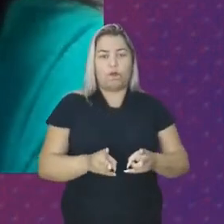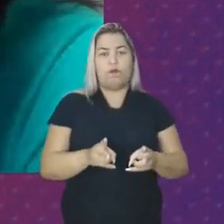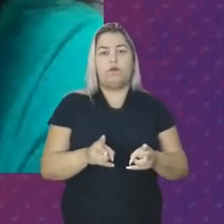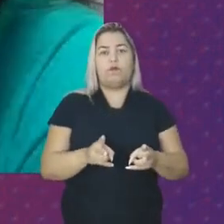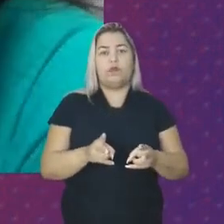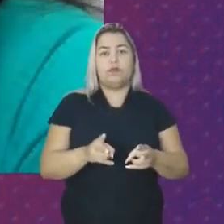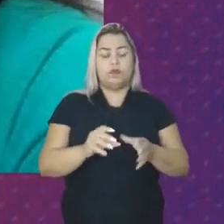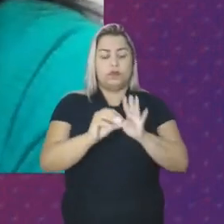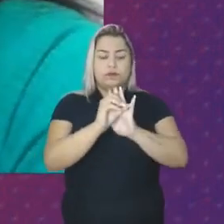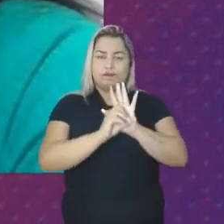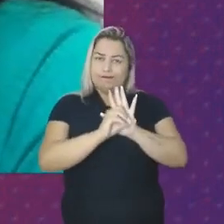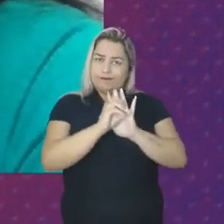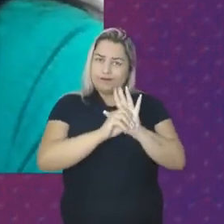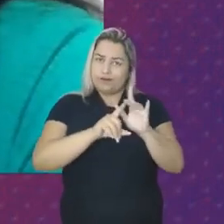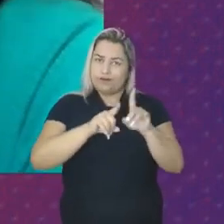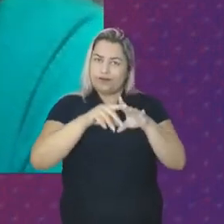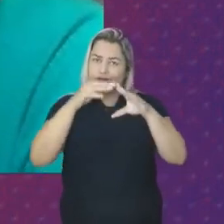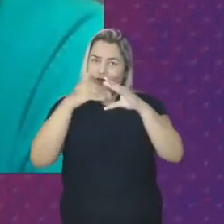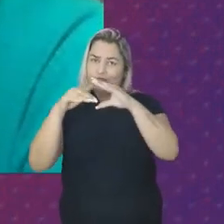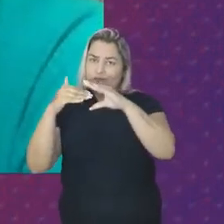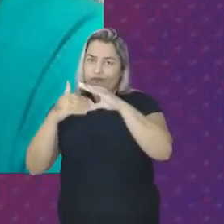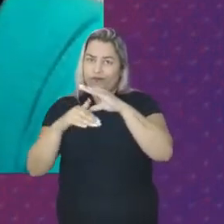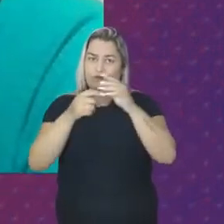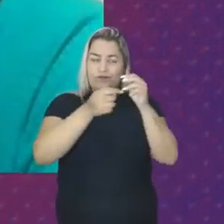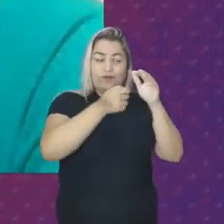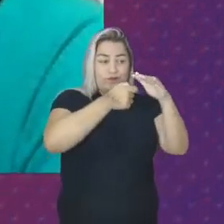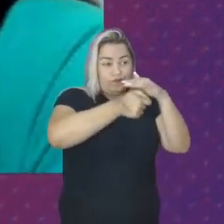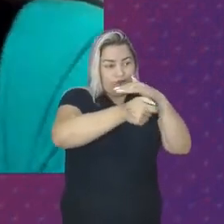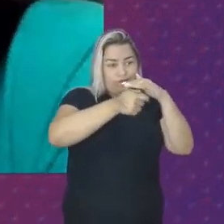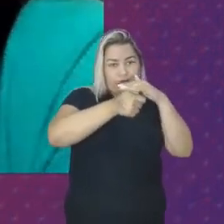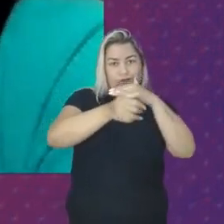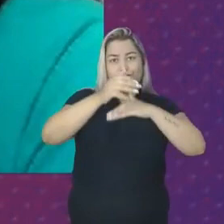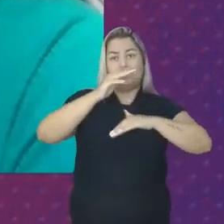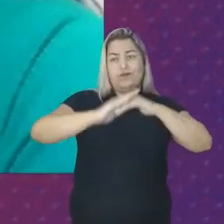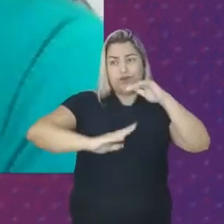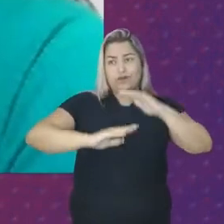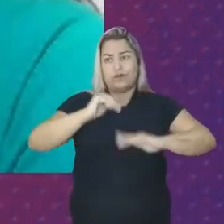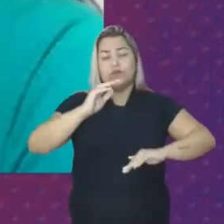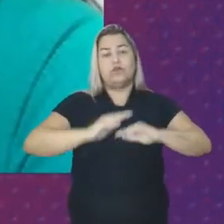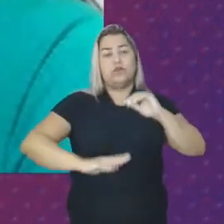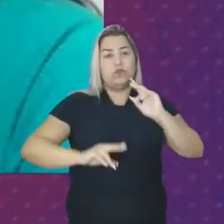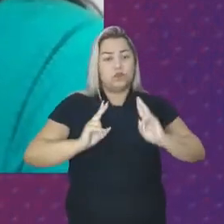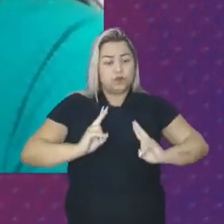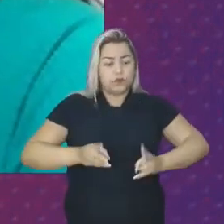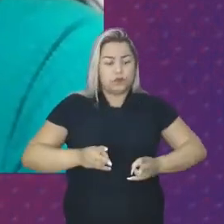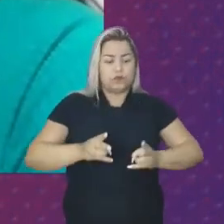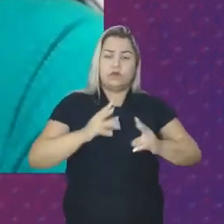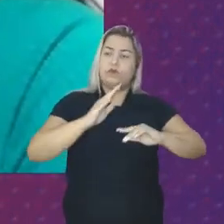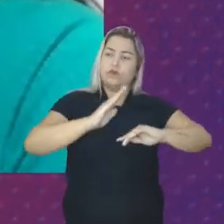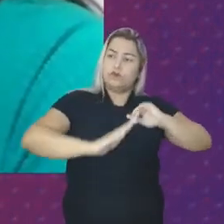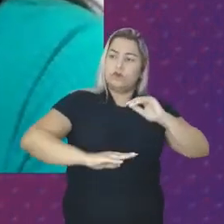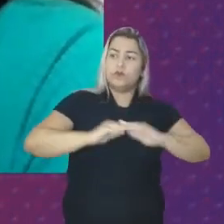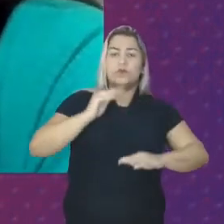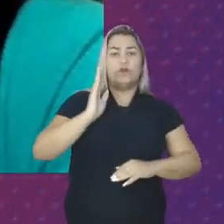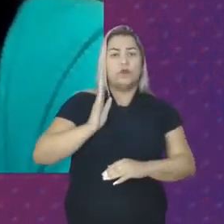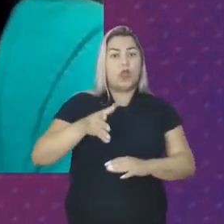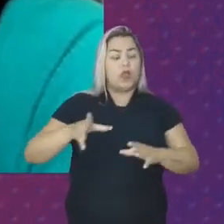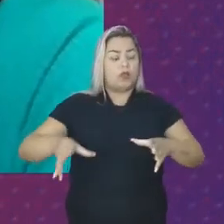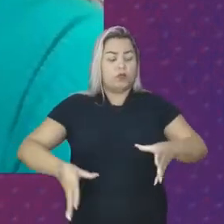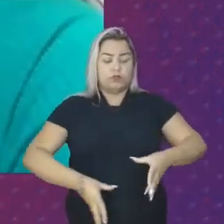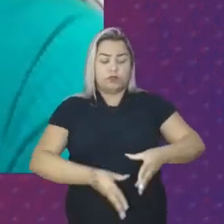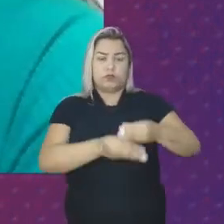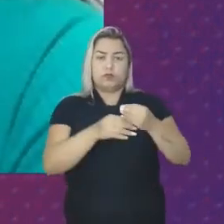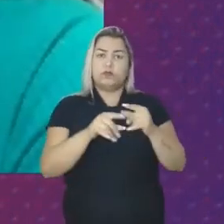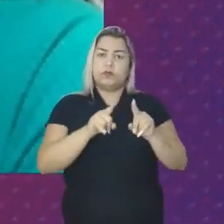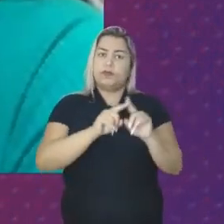do orçamento destinado para o desenvolvimento das ações, tanto a continuidade das ações que já vinham sendo implementadas,